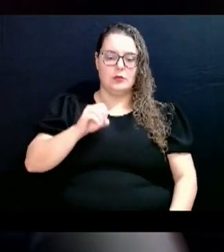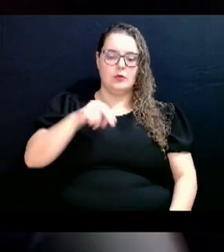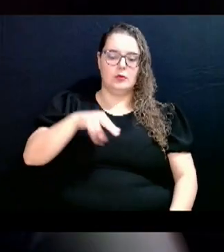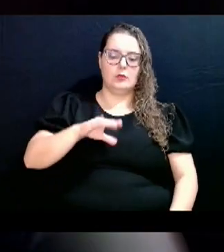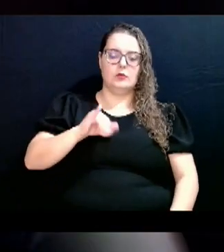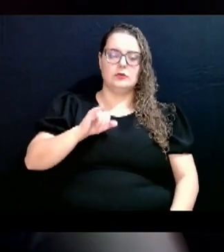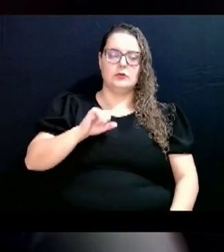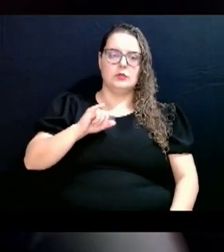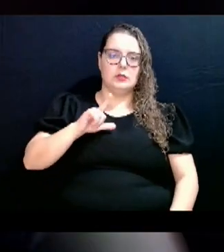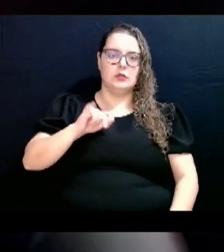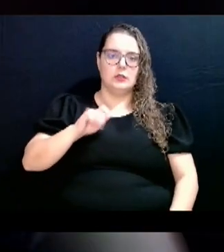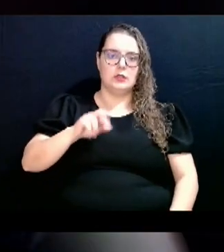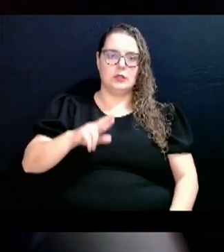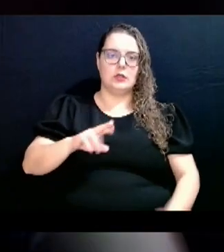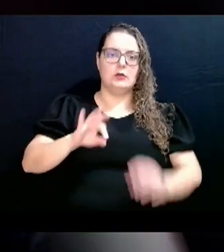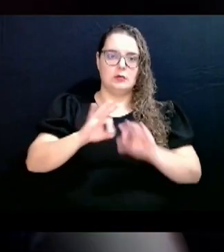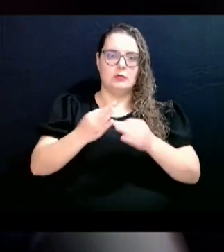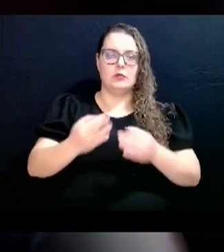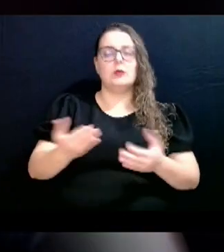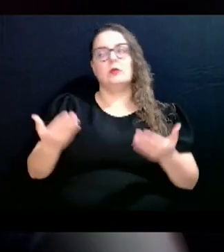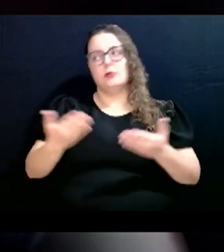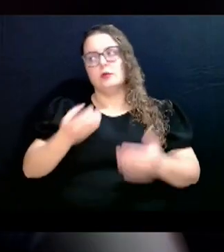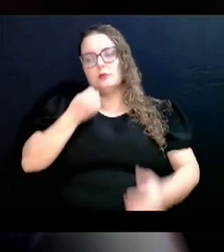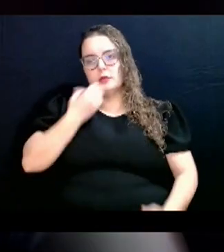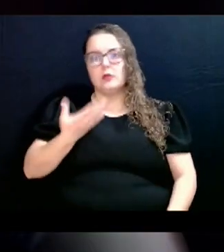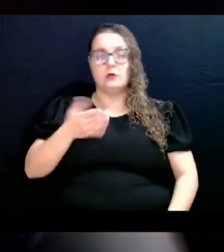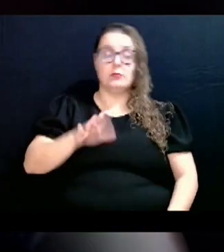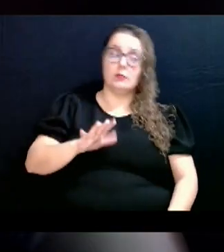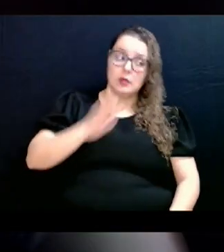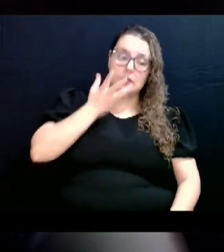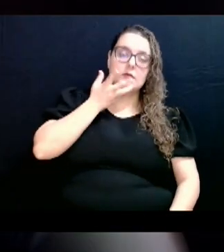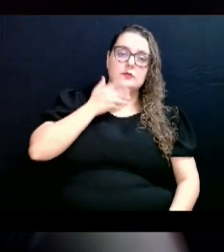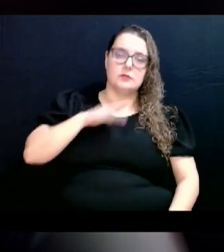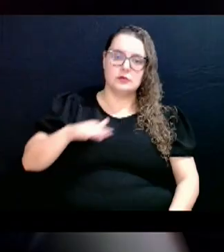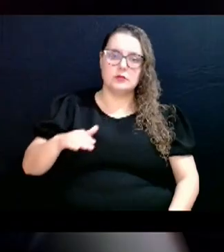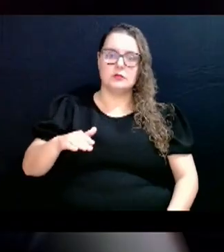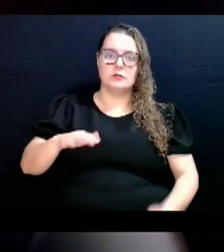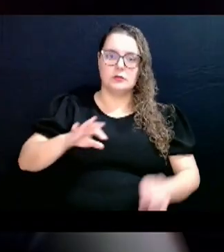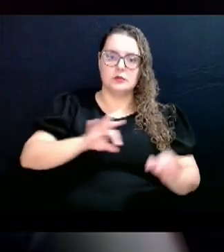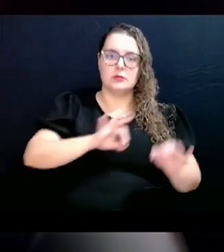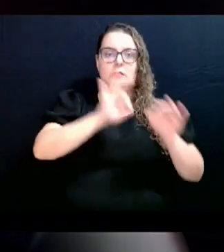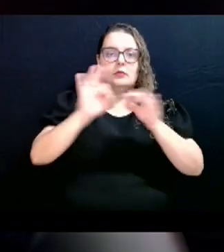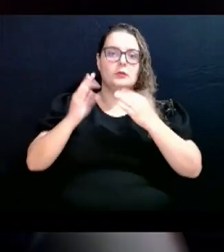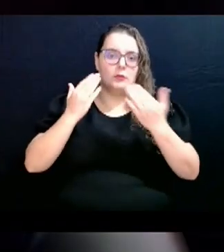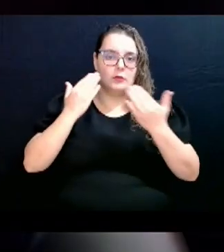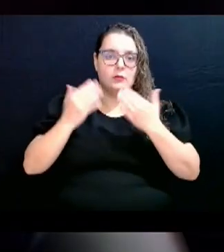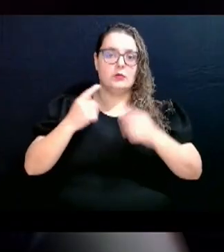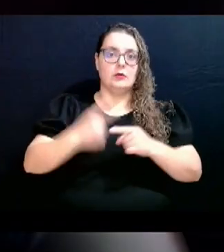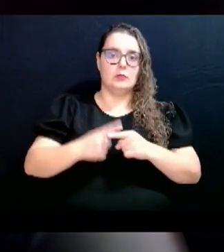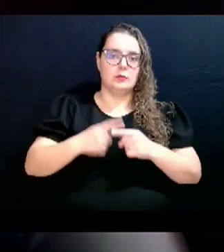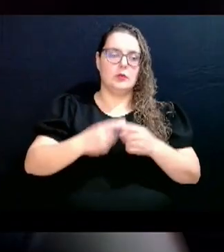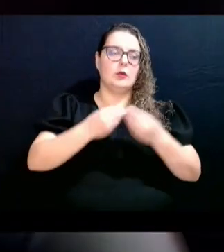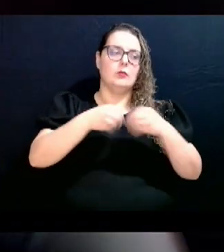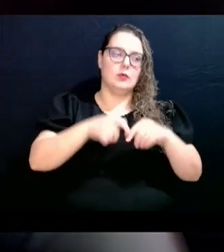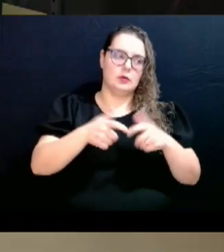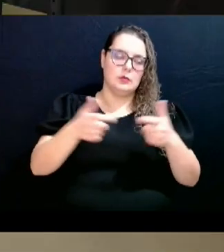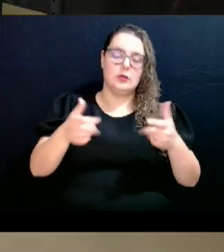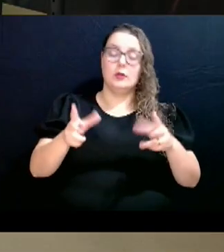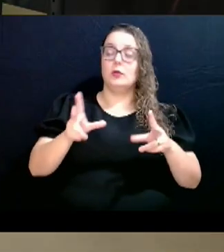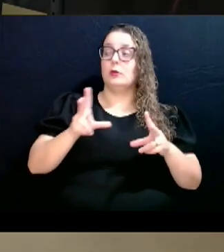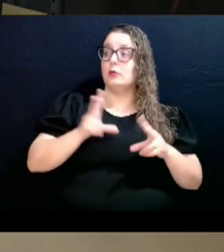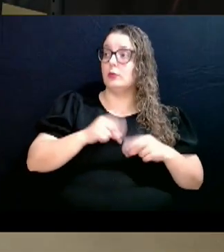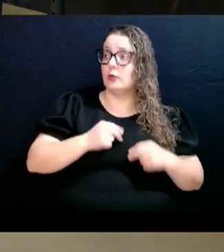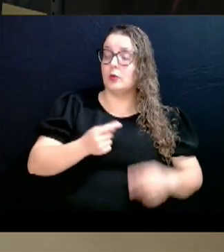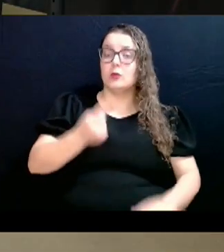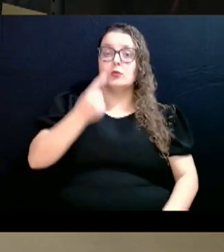eles estão bem, só que as crianças ainda têm acompanhamento psicológico, porque o dano é muito grande. Olha só que